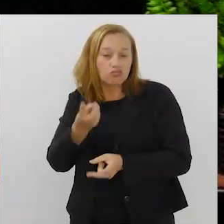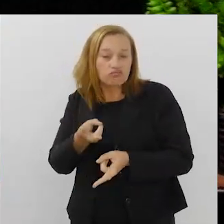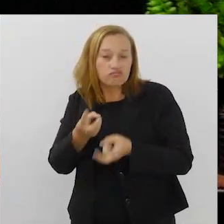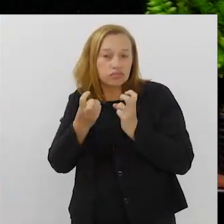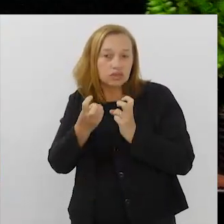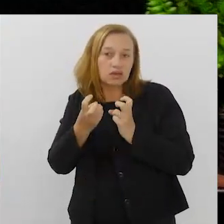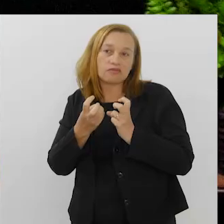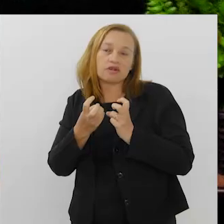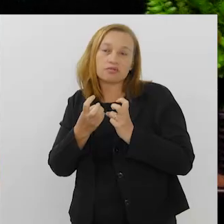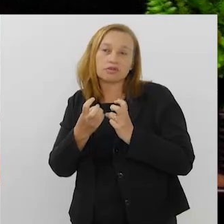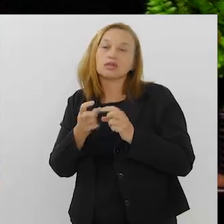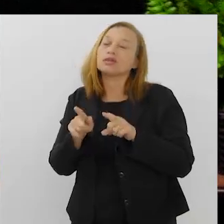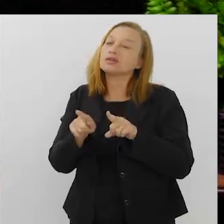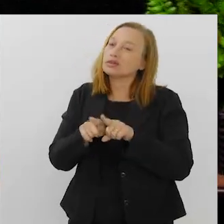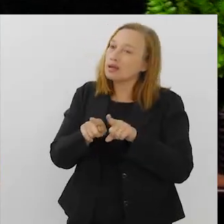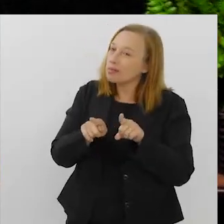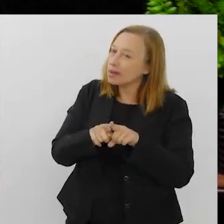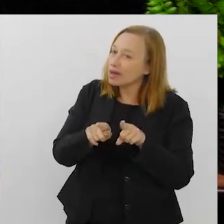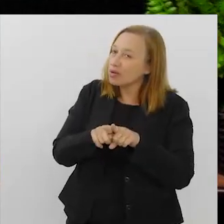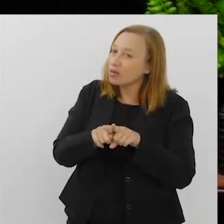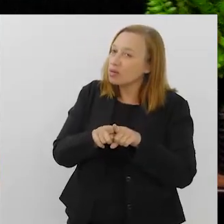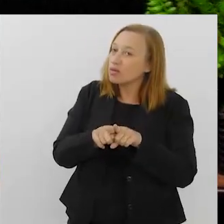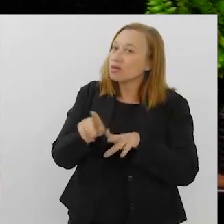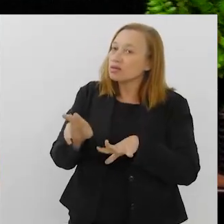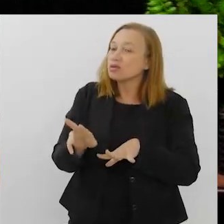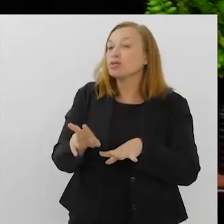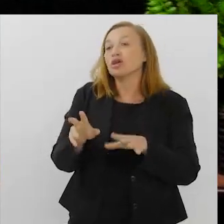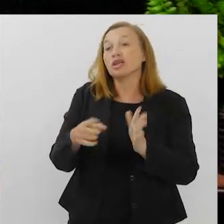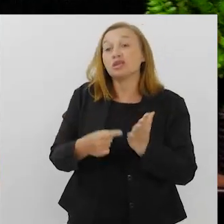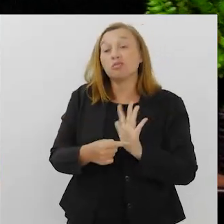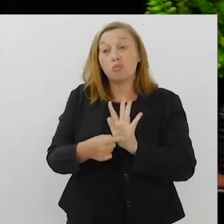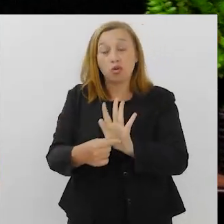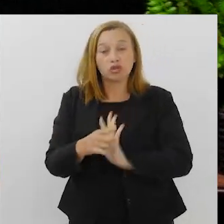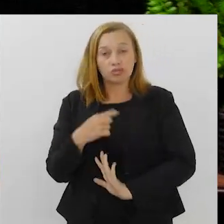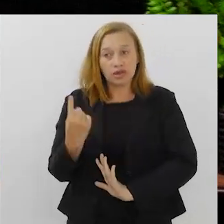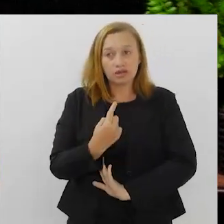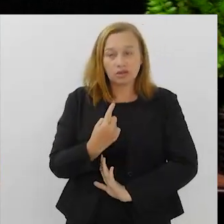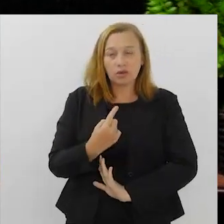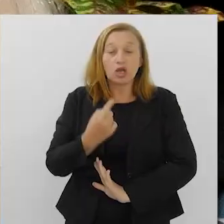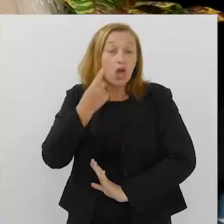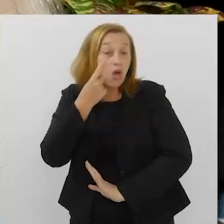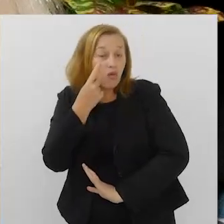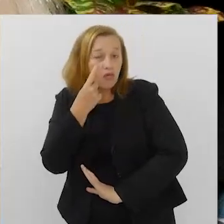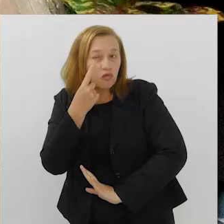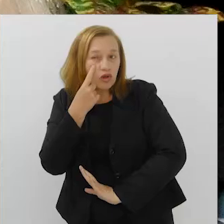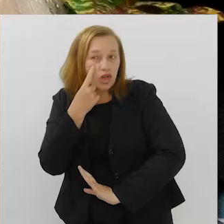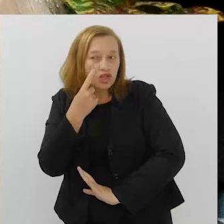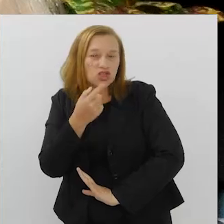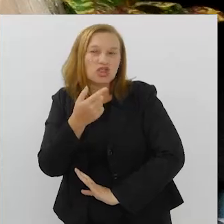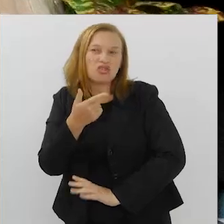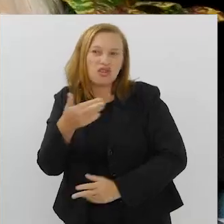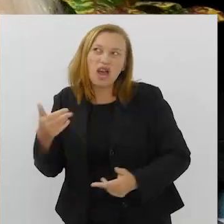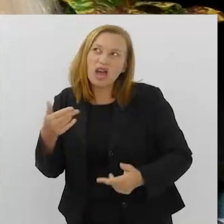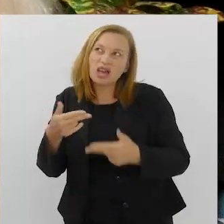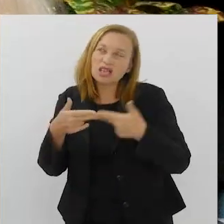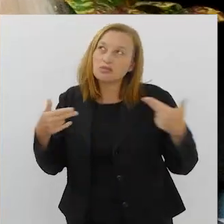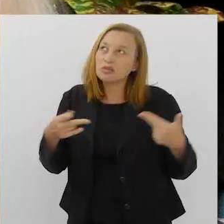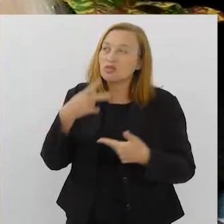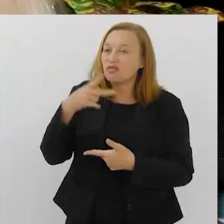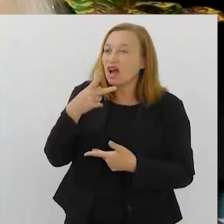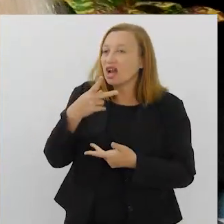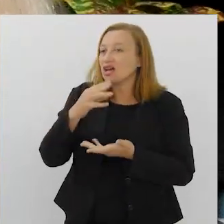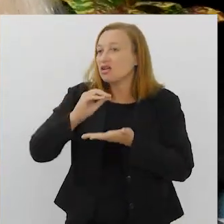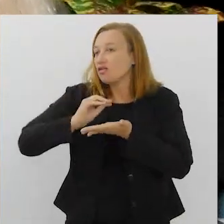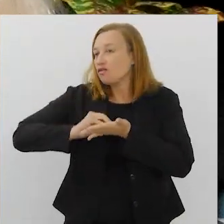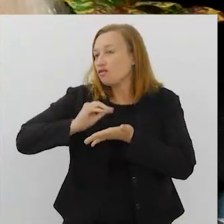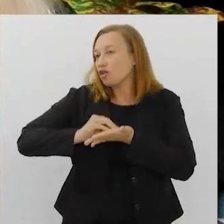gente observa e também, claro, o que eles trazem para a gente. Eu vejo que muita gente reclama de falta de dinheiro e de